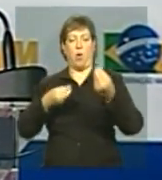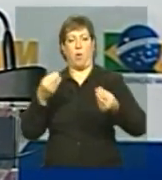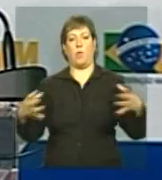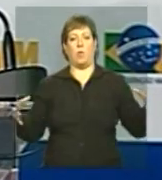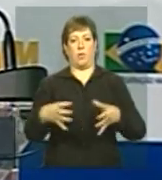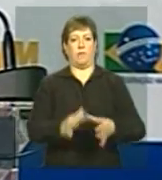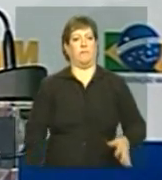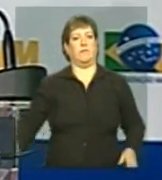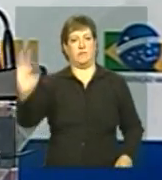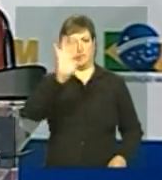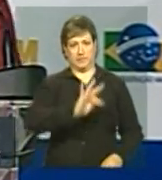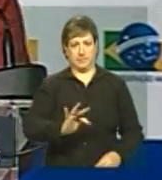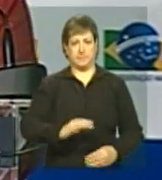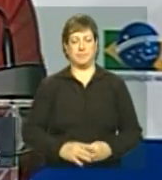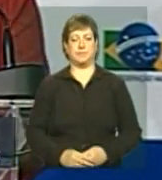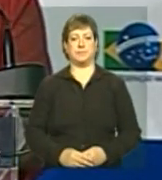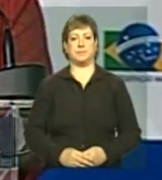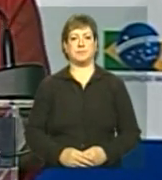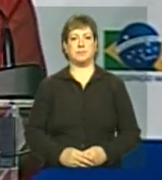federados.